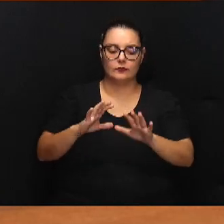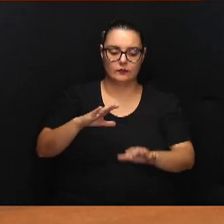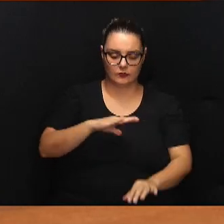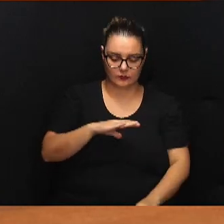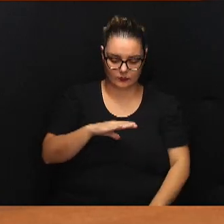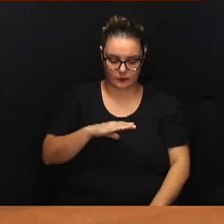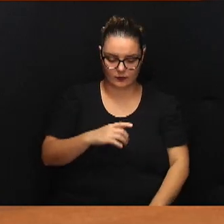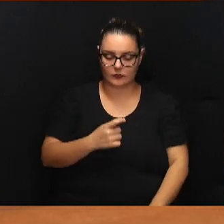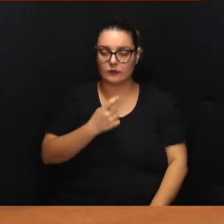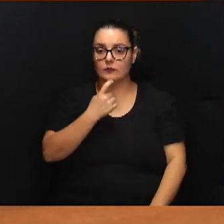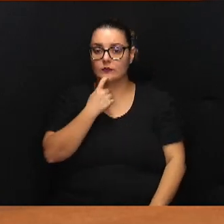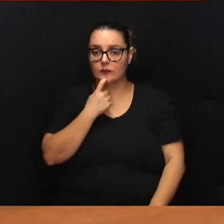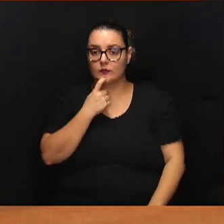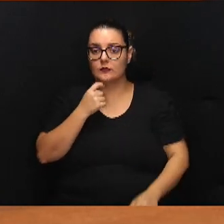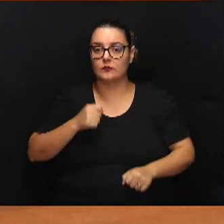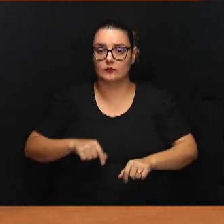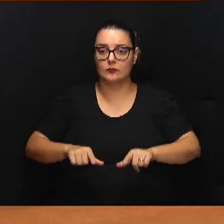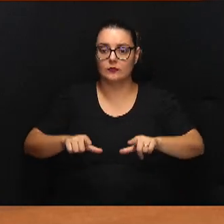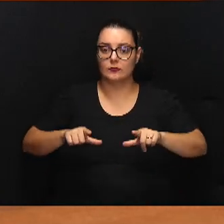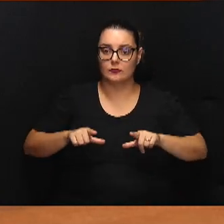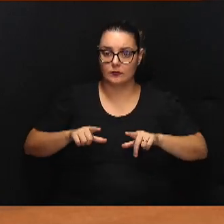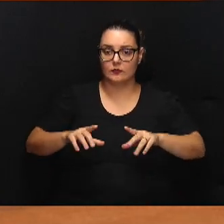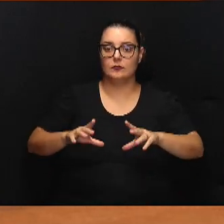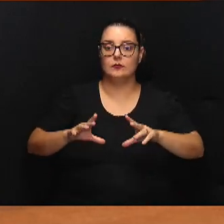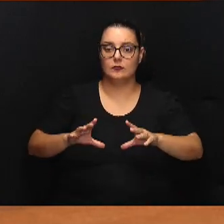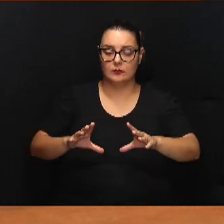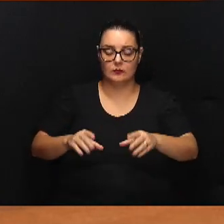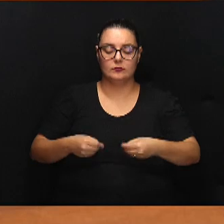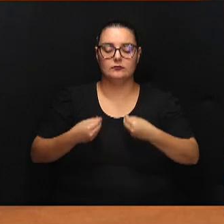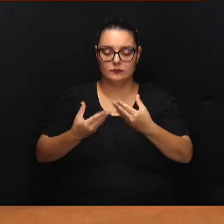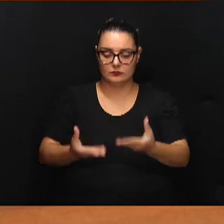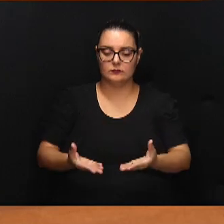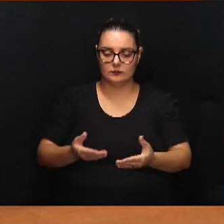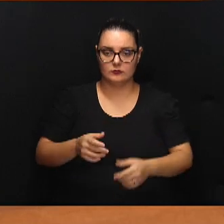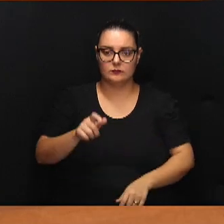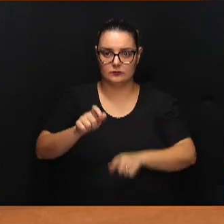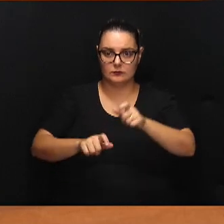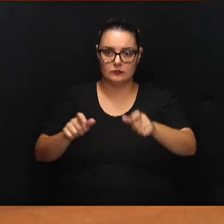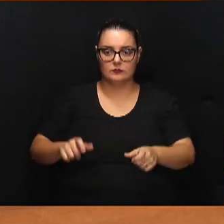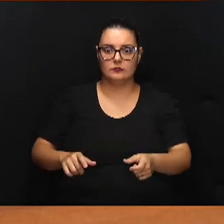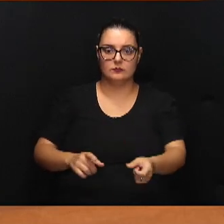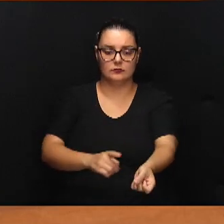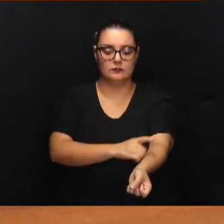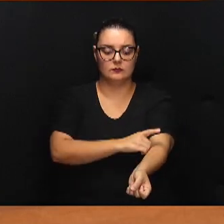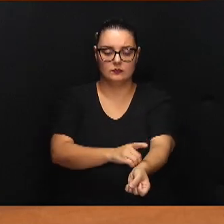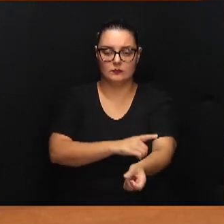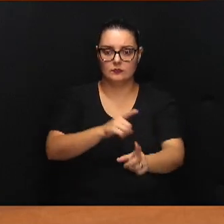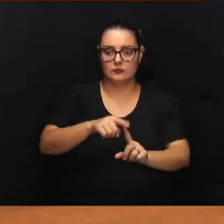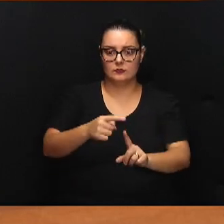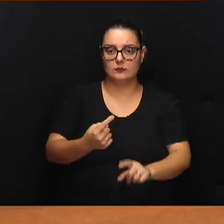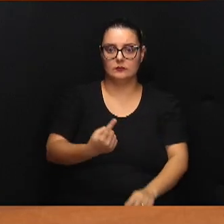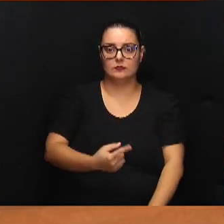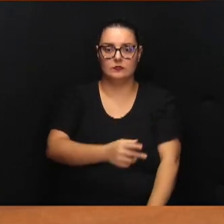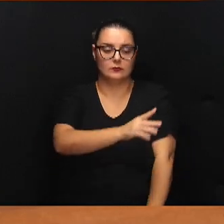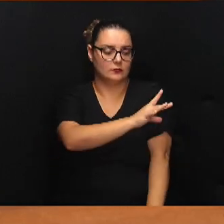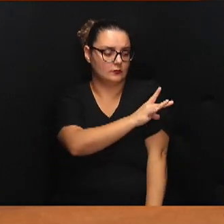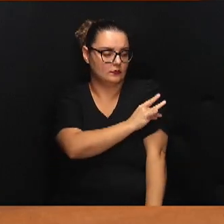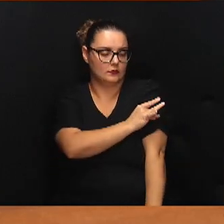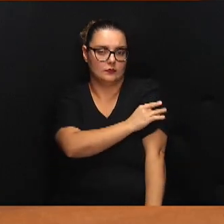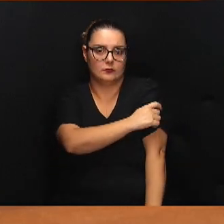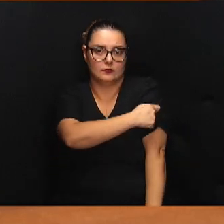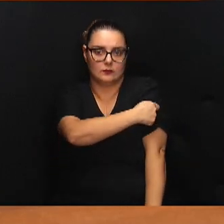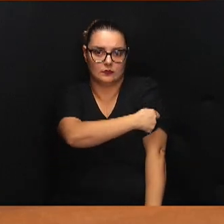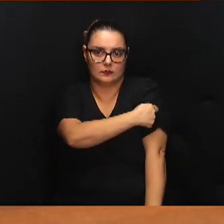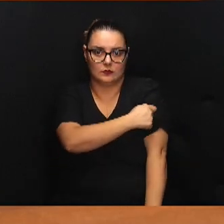de Campinas a conceder os portadores de diabetes tipo 1 o sensor e medidor de glicose